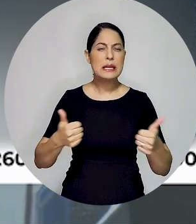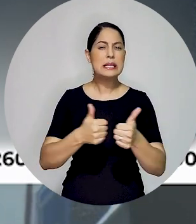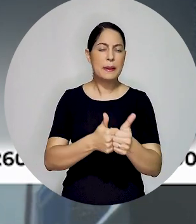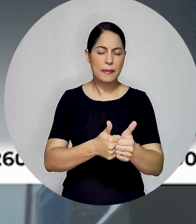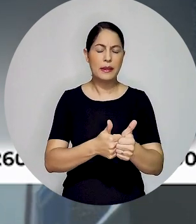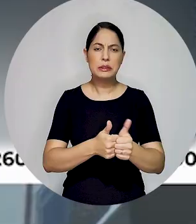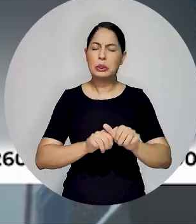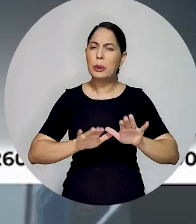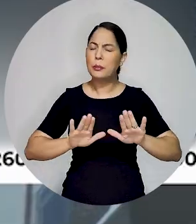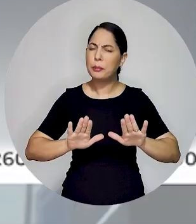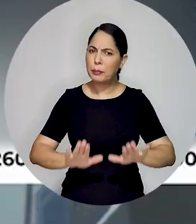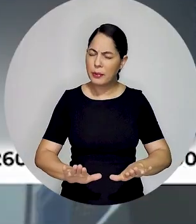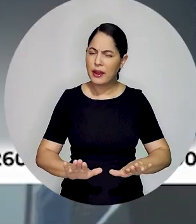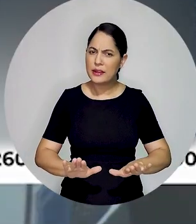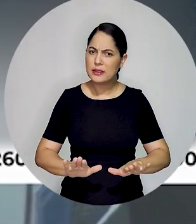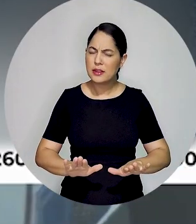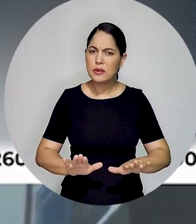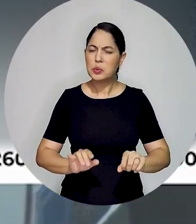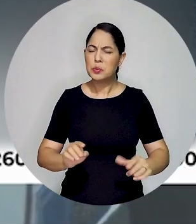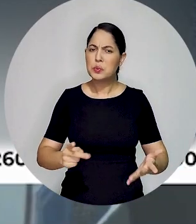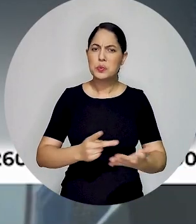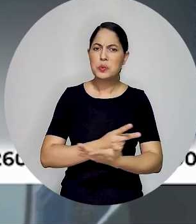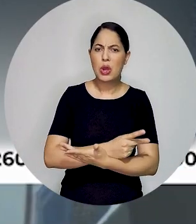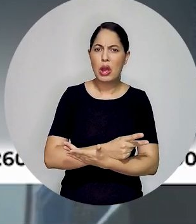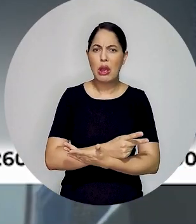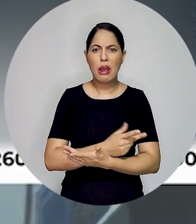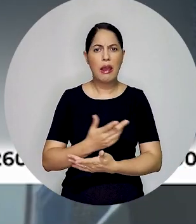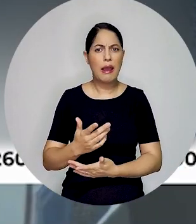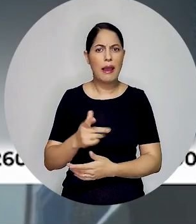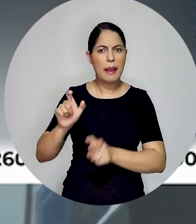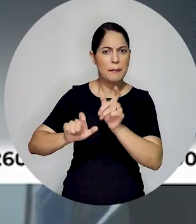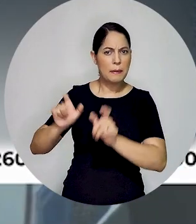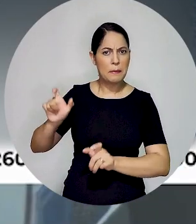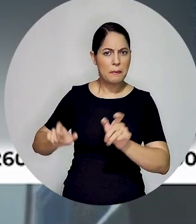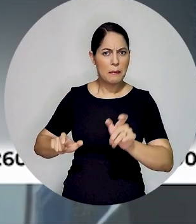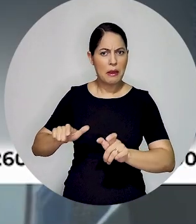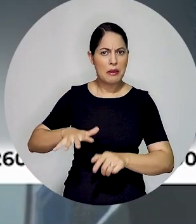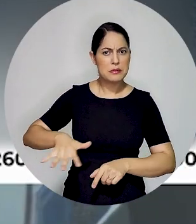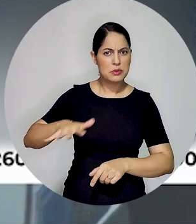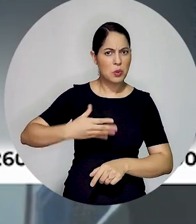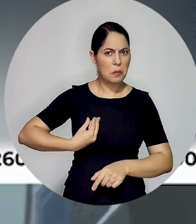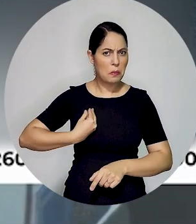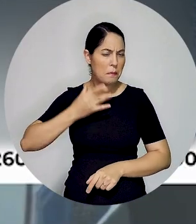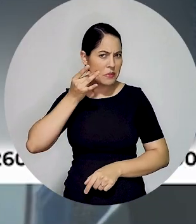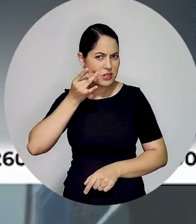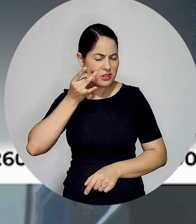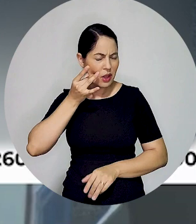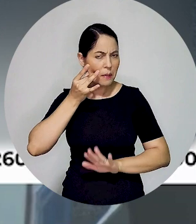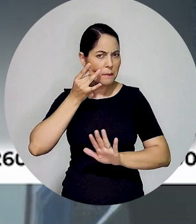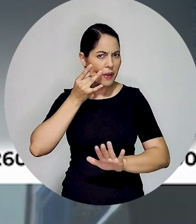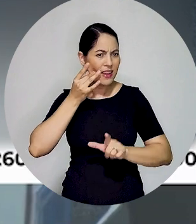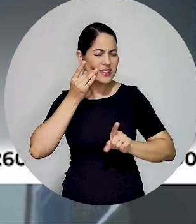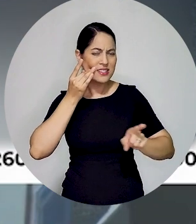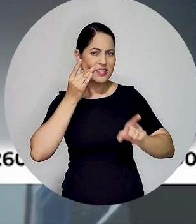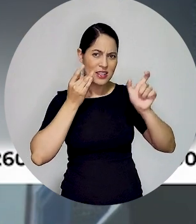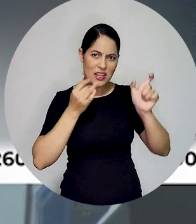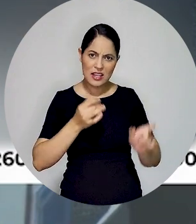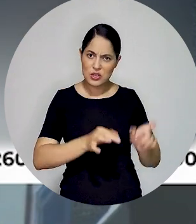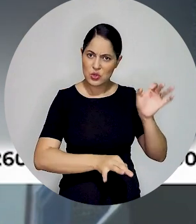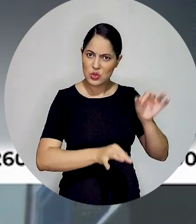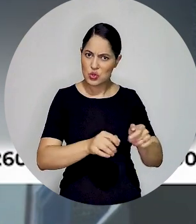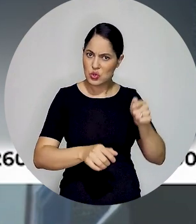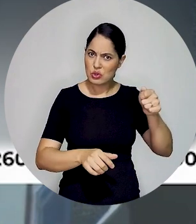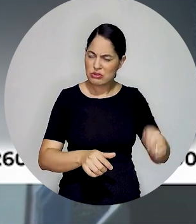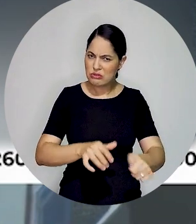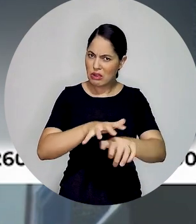Nacional de Justiça, até a presente data, não alteraram a obrigação da presença física na comarca para atender as partes e os magistrados,